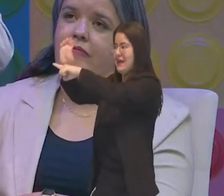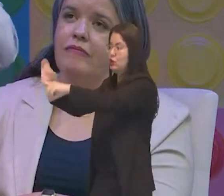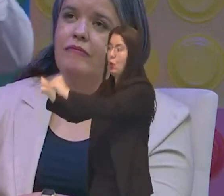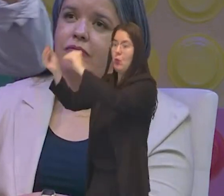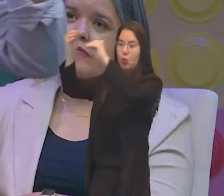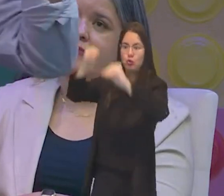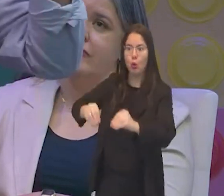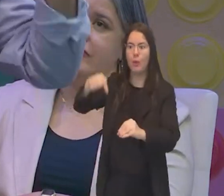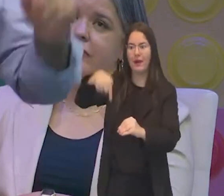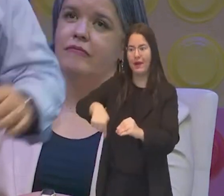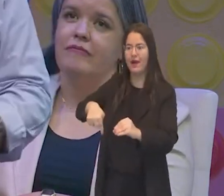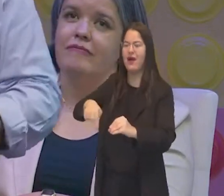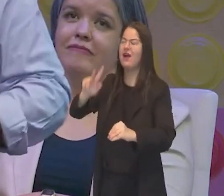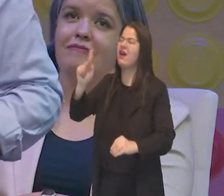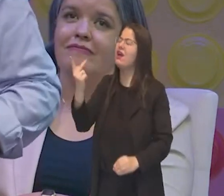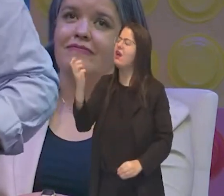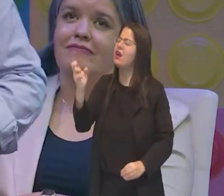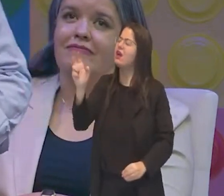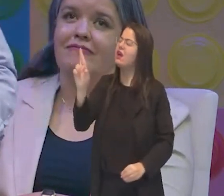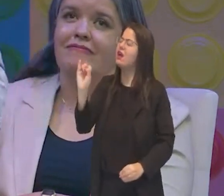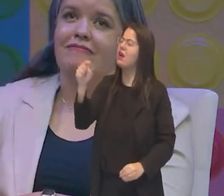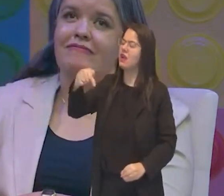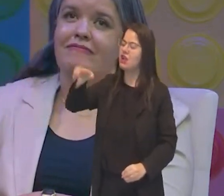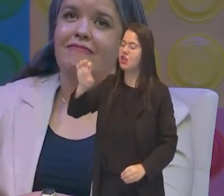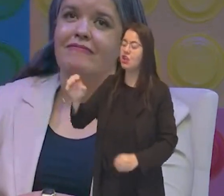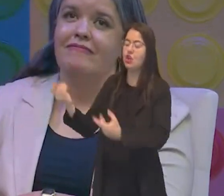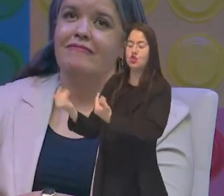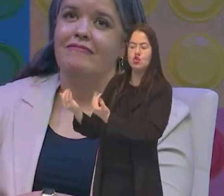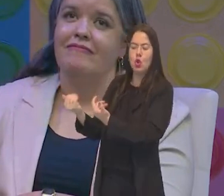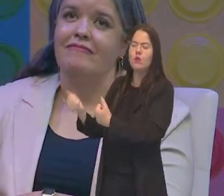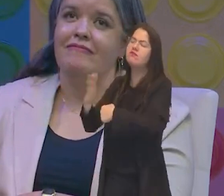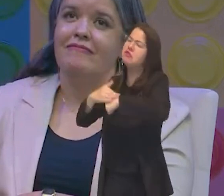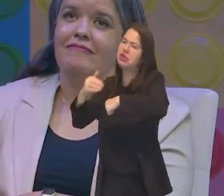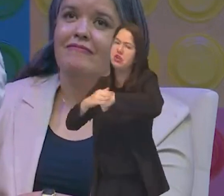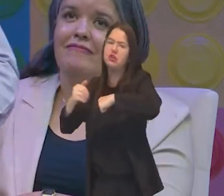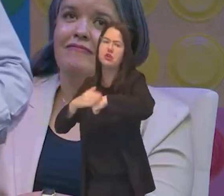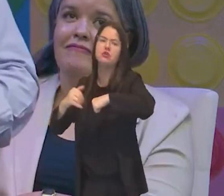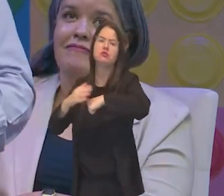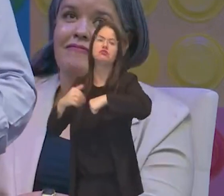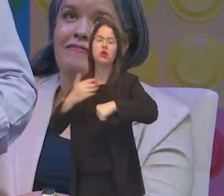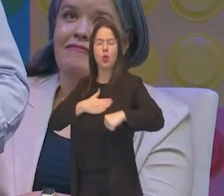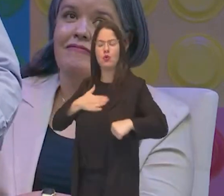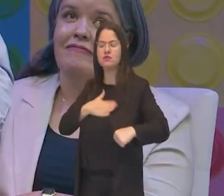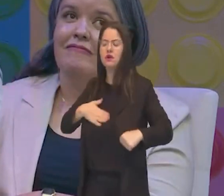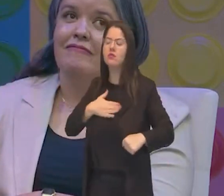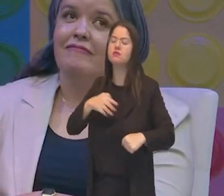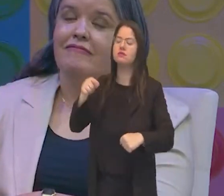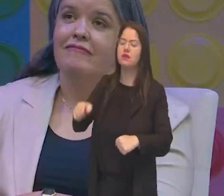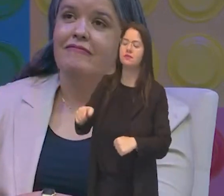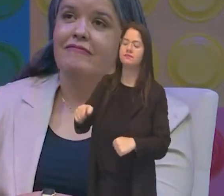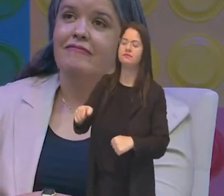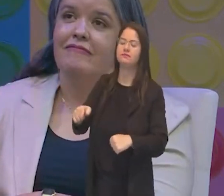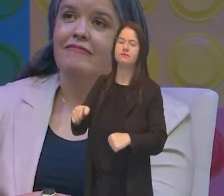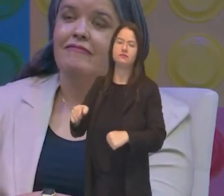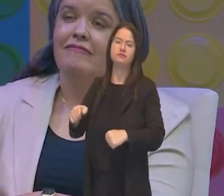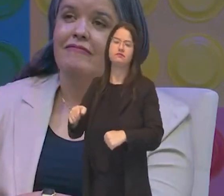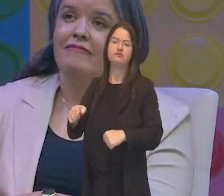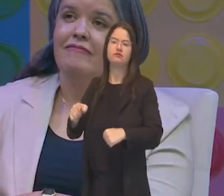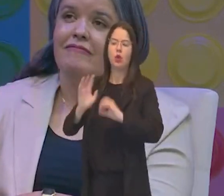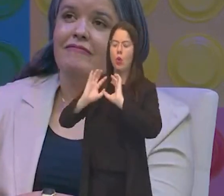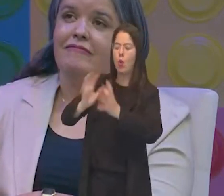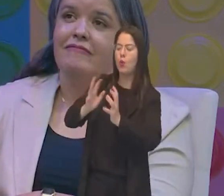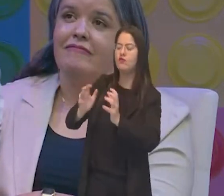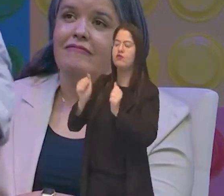o Henrique, não vi ele por aí, mas um jovem muito querido, uma pessoa que gostamos muito, que convive com a nossa família,